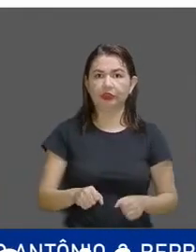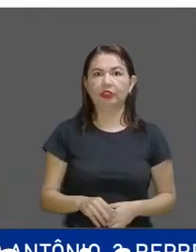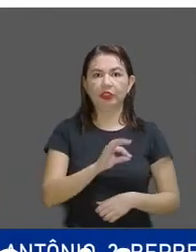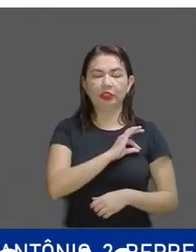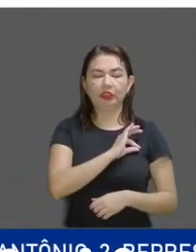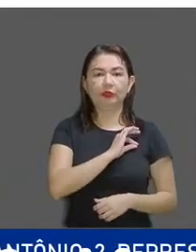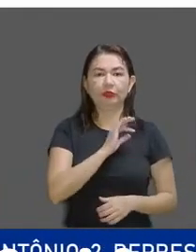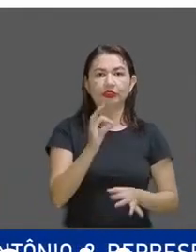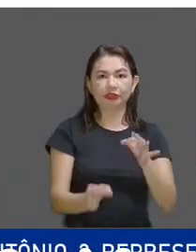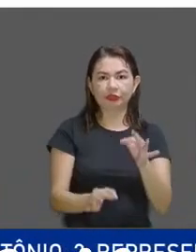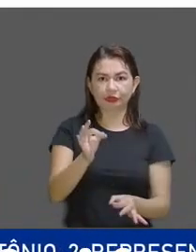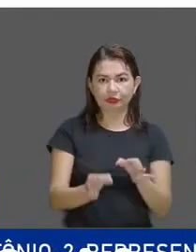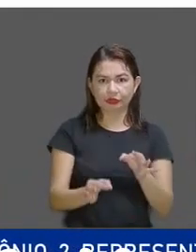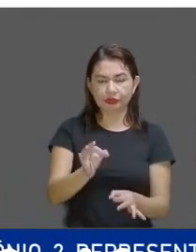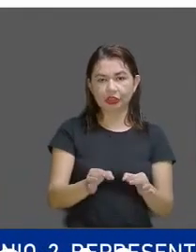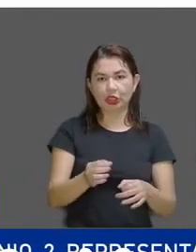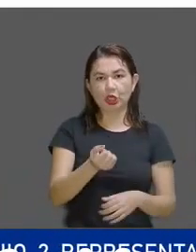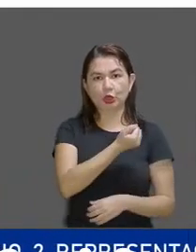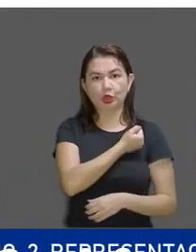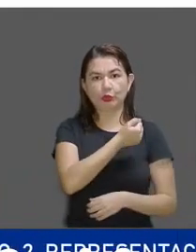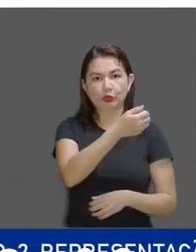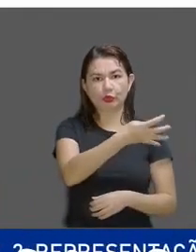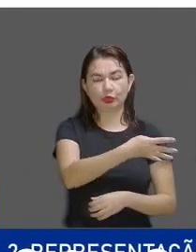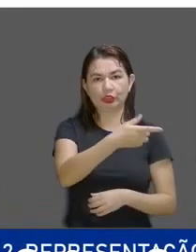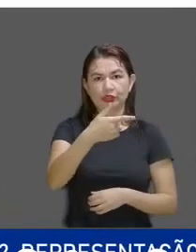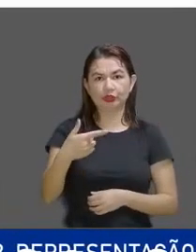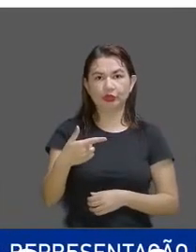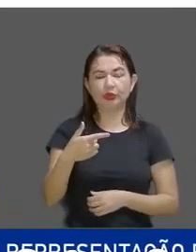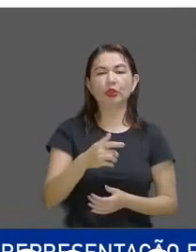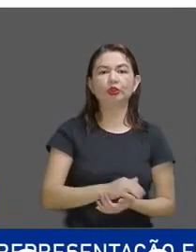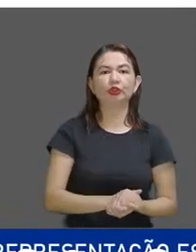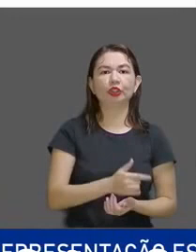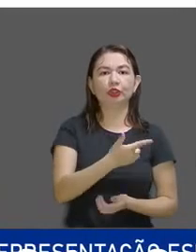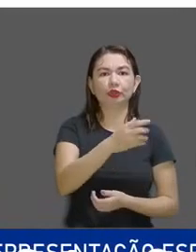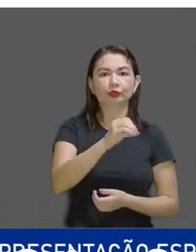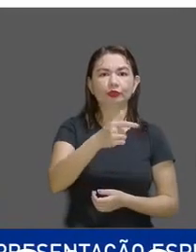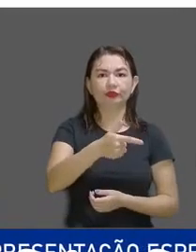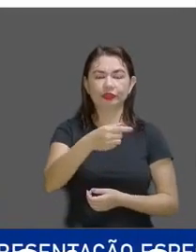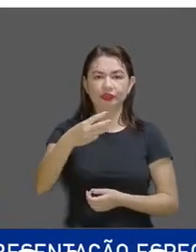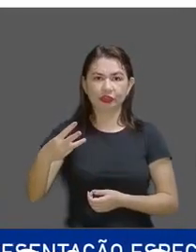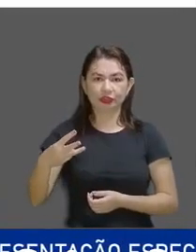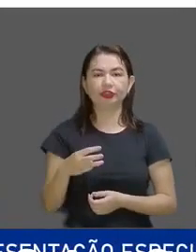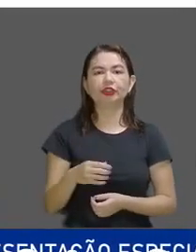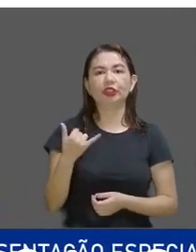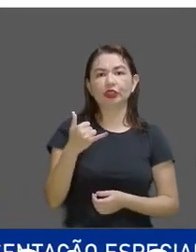número 42 de 2023, onde foram analisados os dados do aparelho celular de Rosiane da